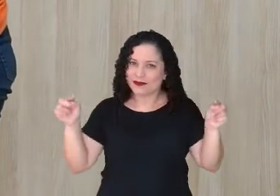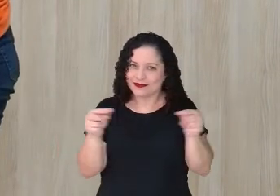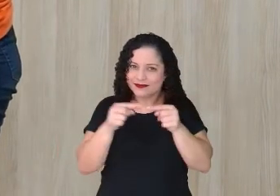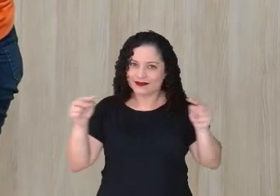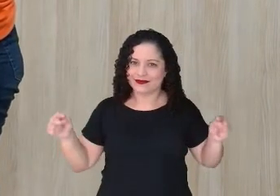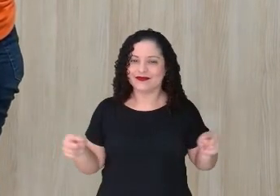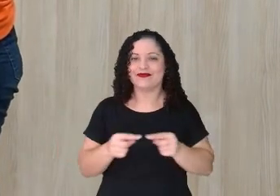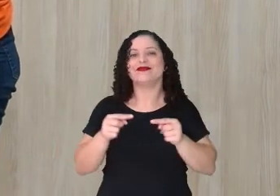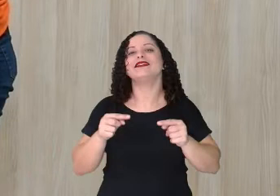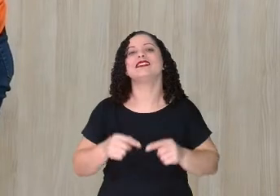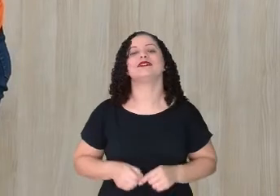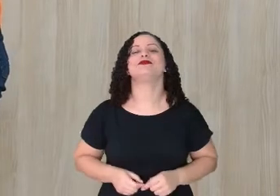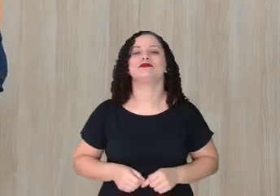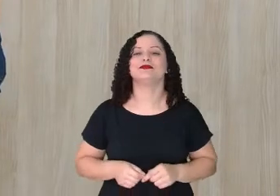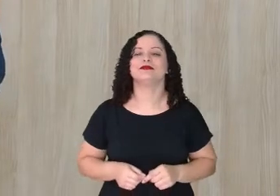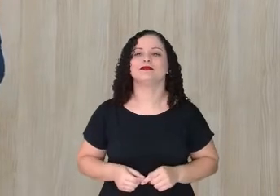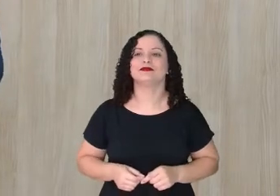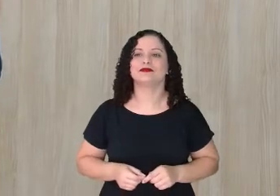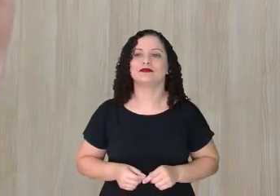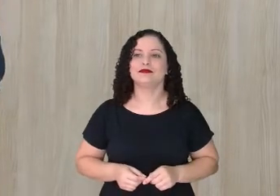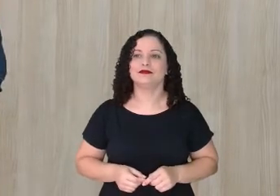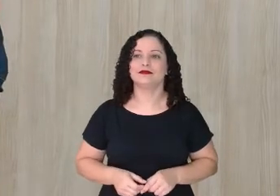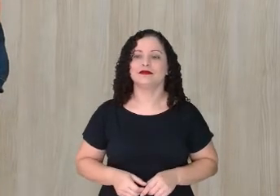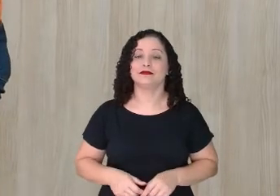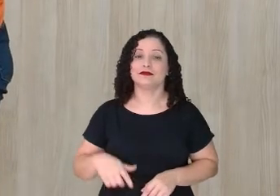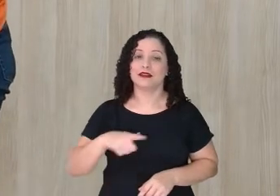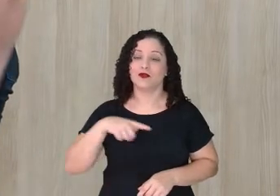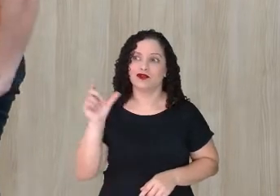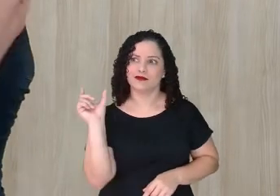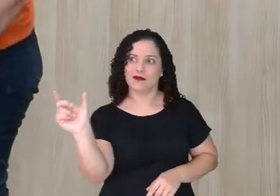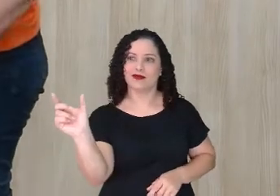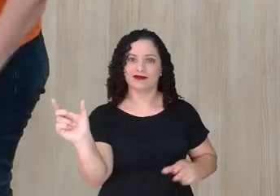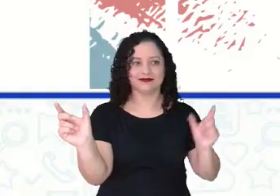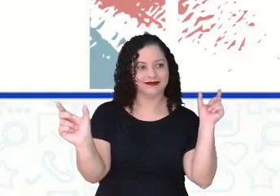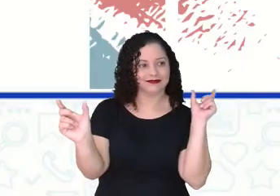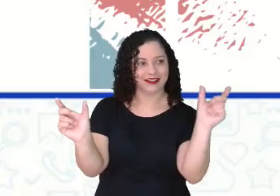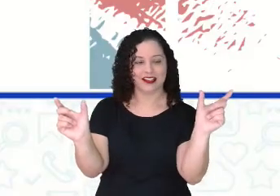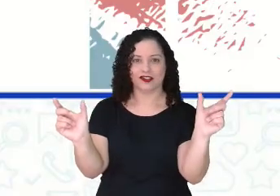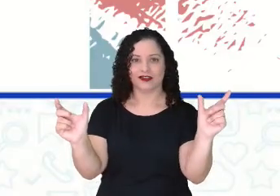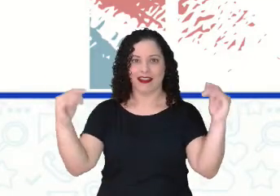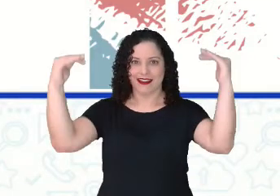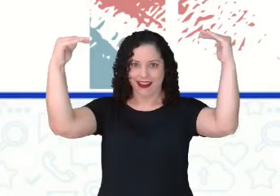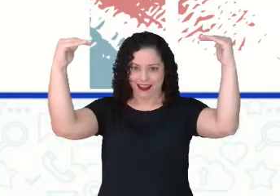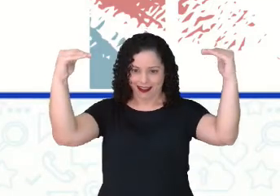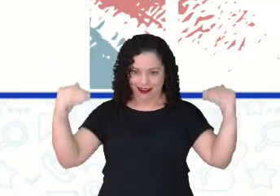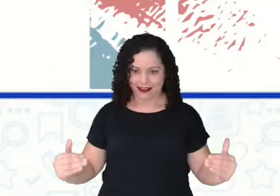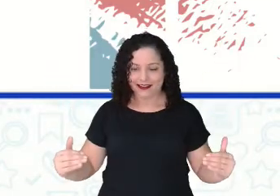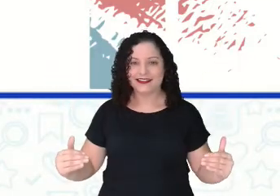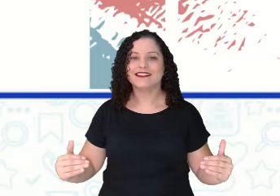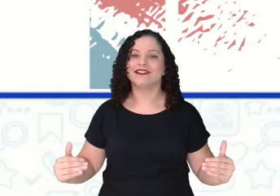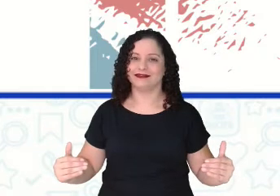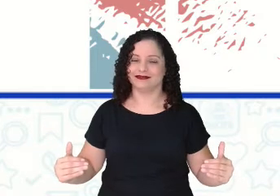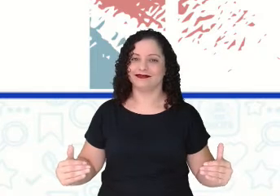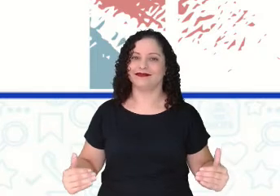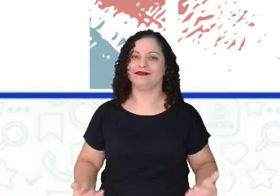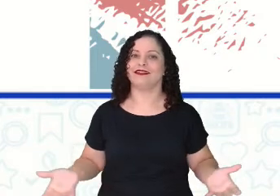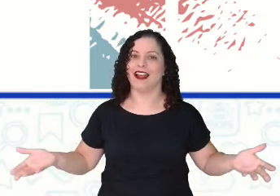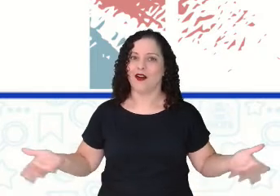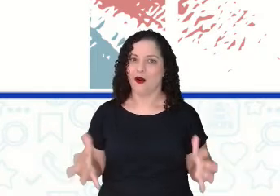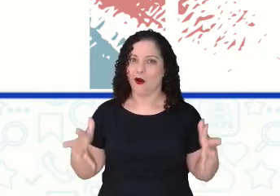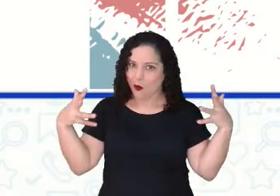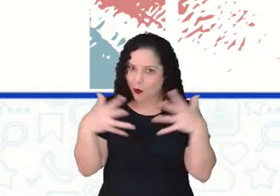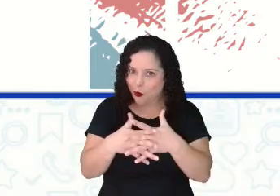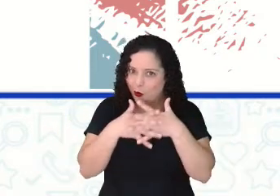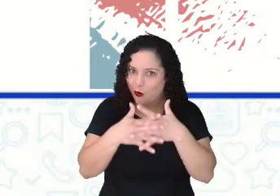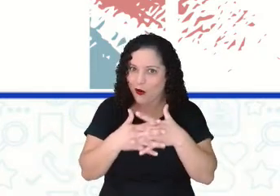é? Indique o hipônimo para os hiperônimos abaixo. Então, esses são os hiperônimos. Não posso me enrolar